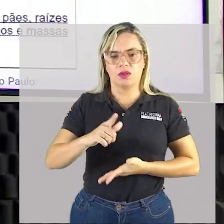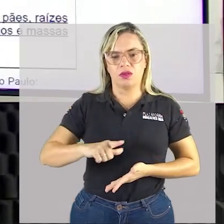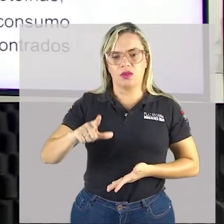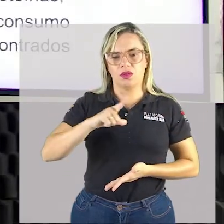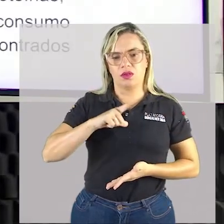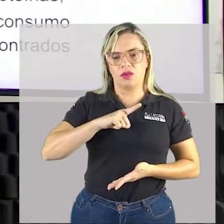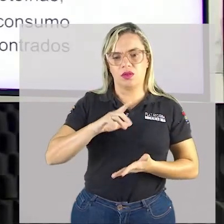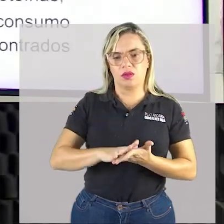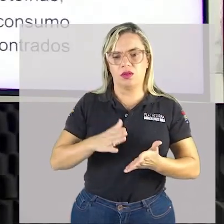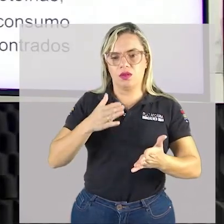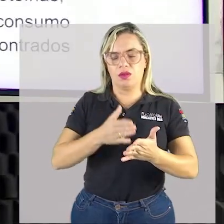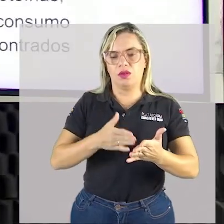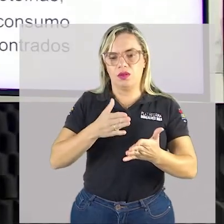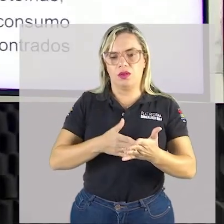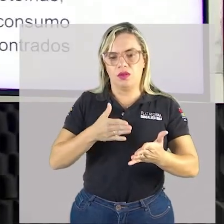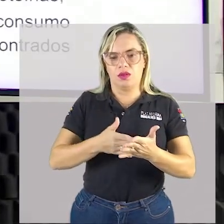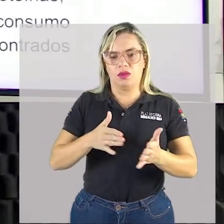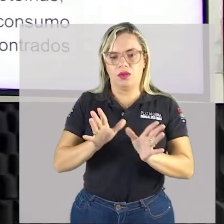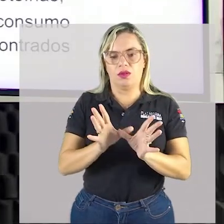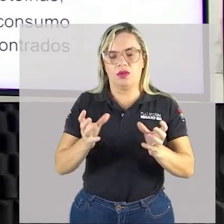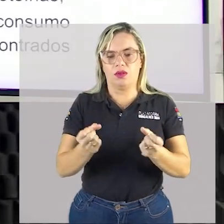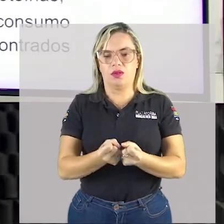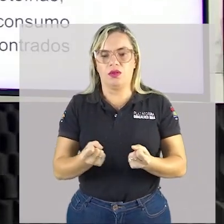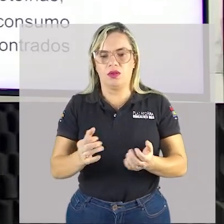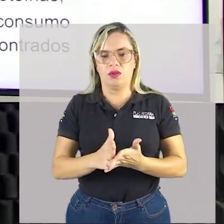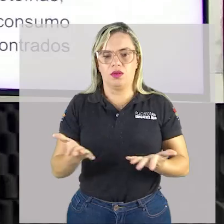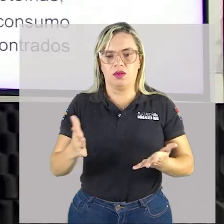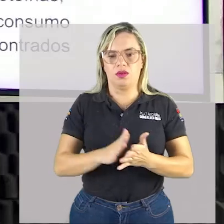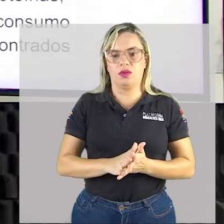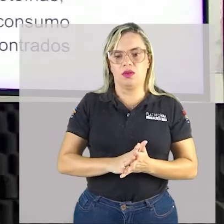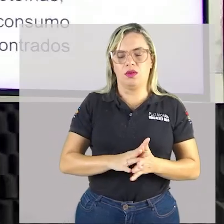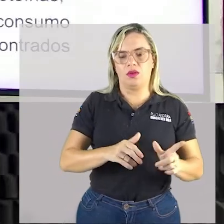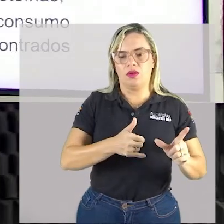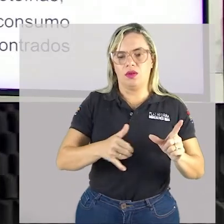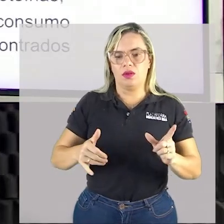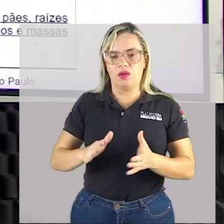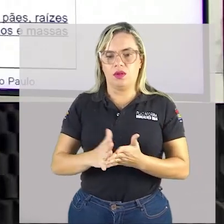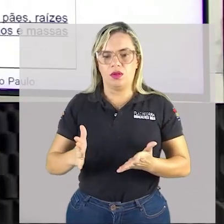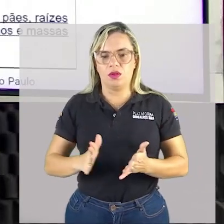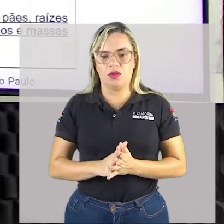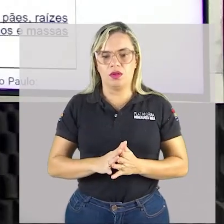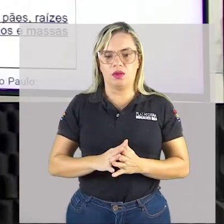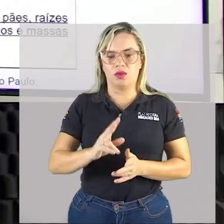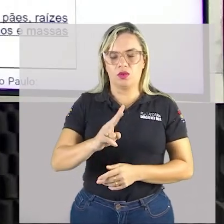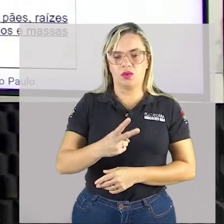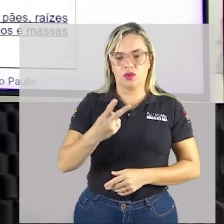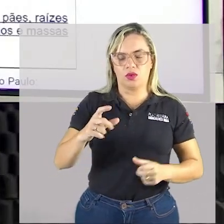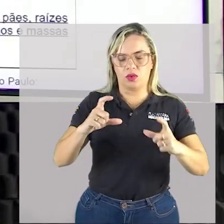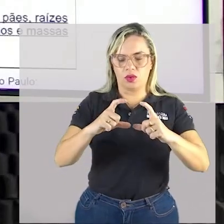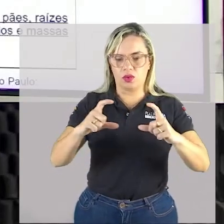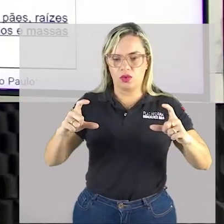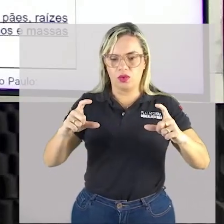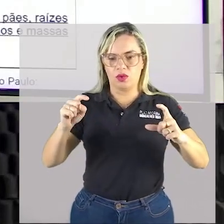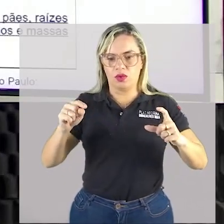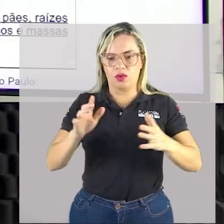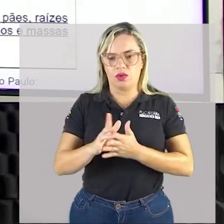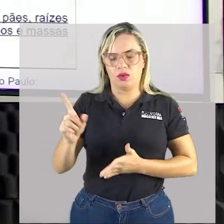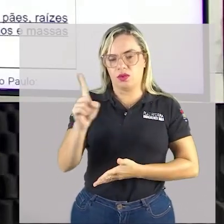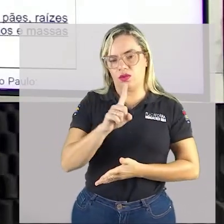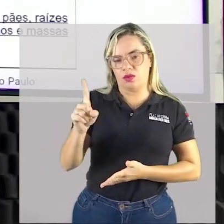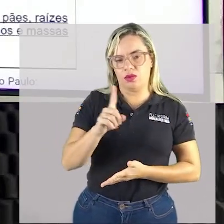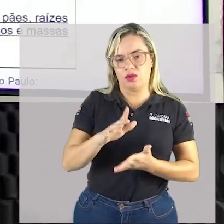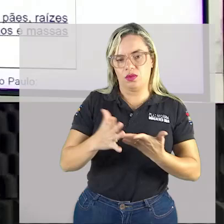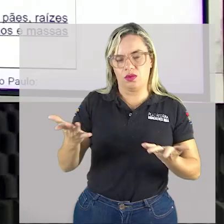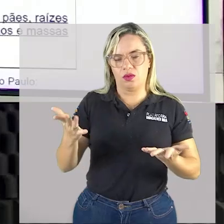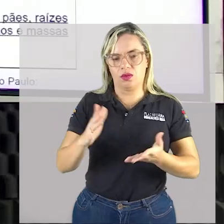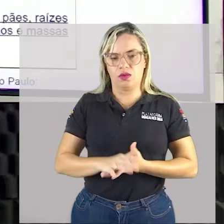que limitar, segundo a OMS, a ingestão de lipídios encontrados aqui no nível 2? Não, né? A gente